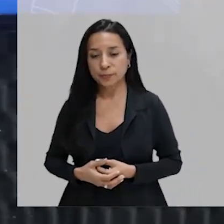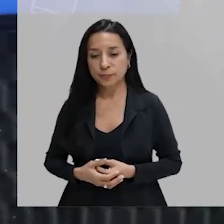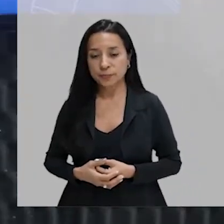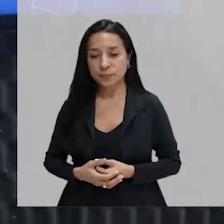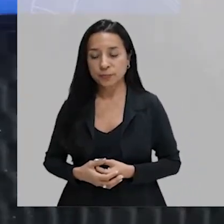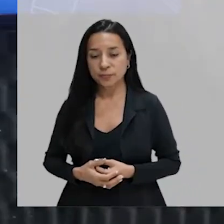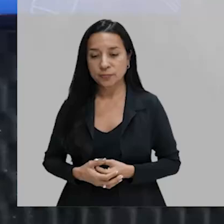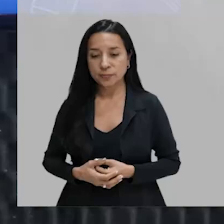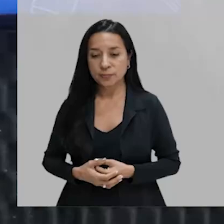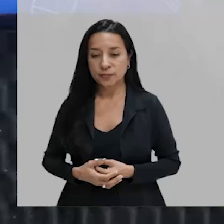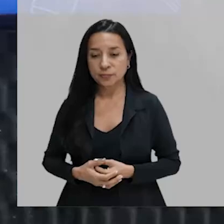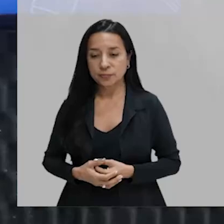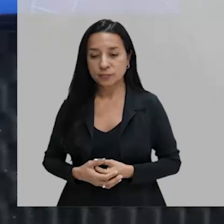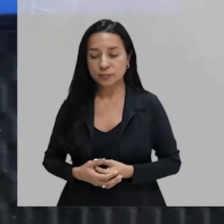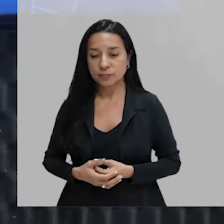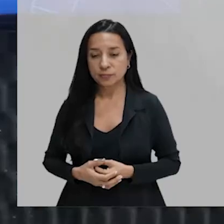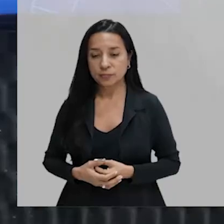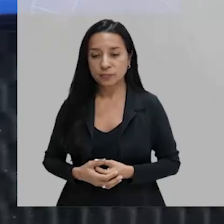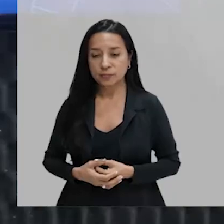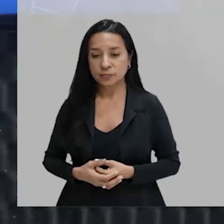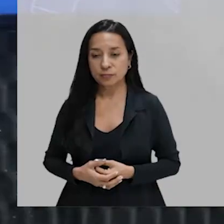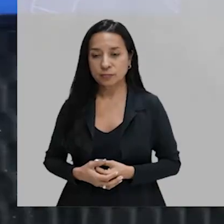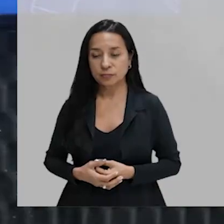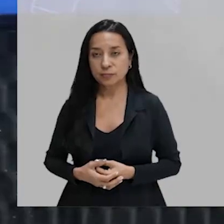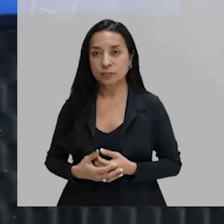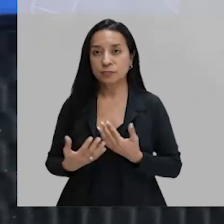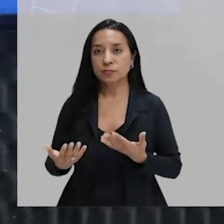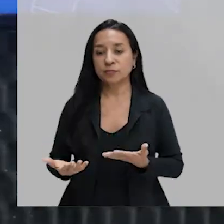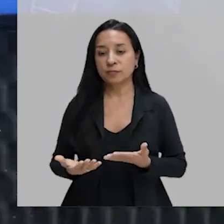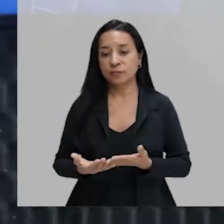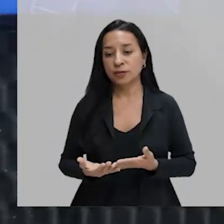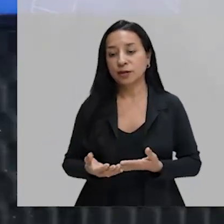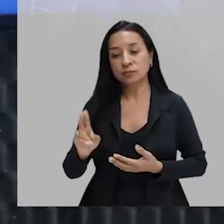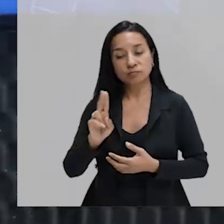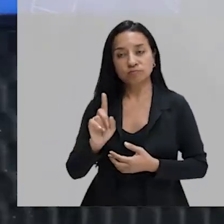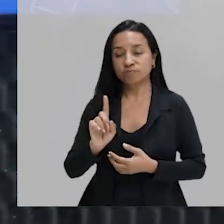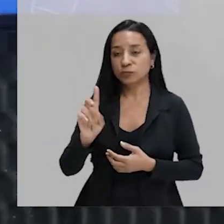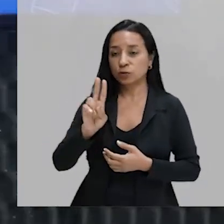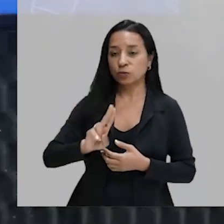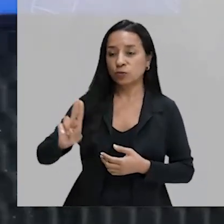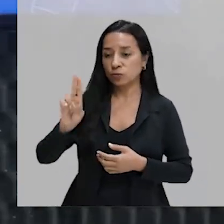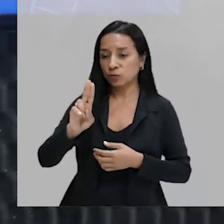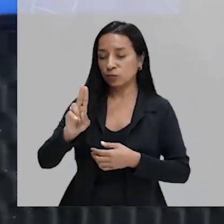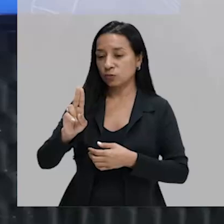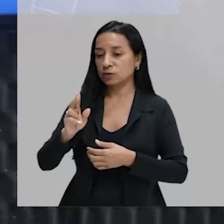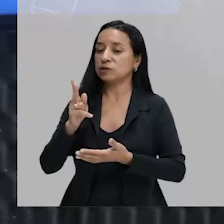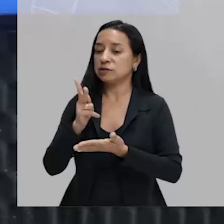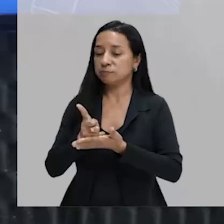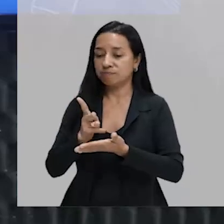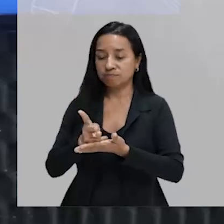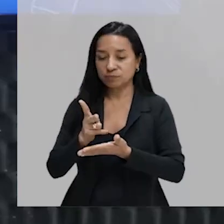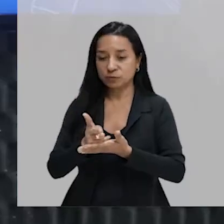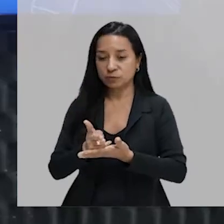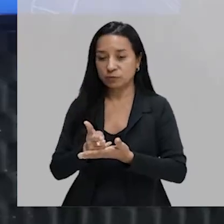Vossa Eminência é usado para os cardeais. Embora a gente não utilize com tanta frequência esses pronomes